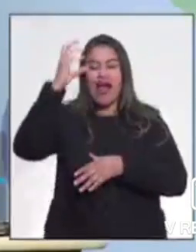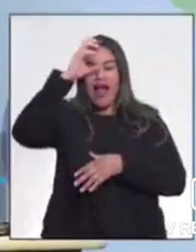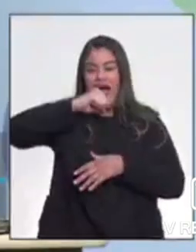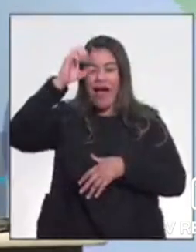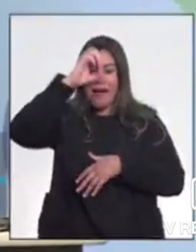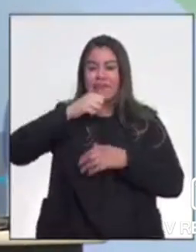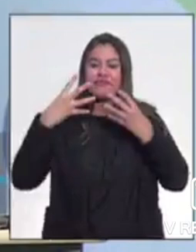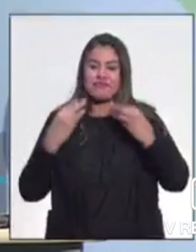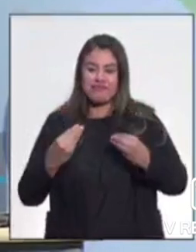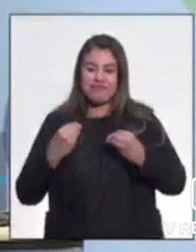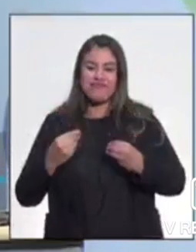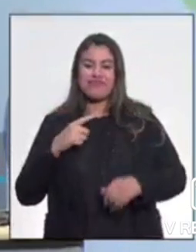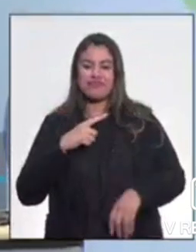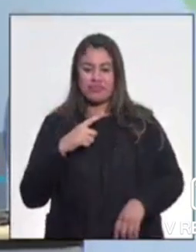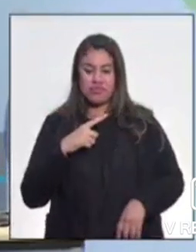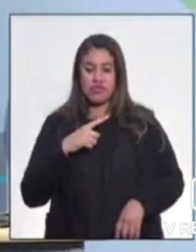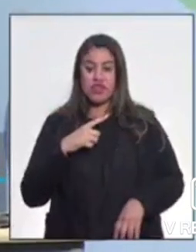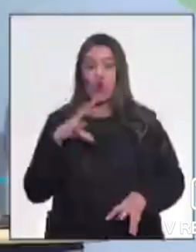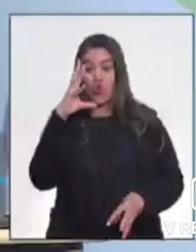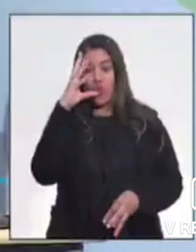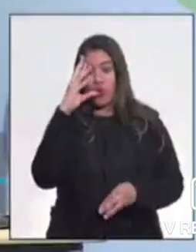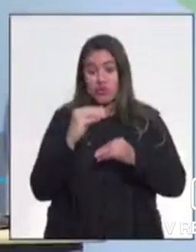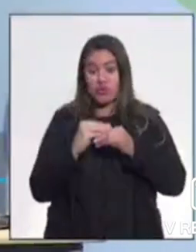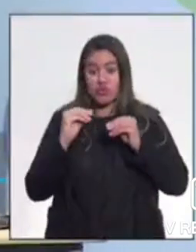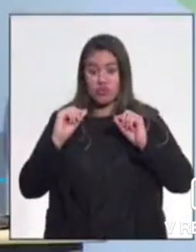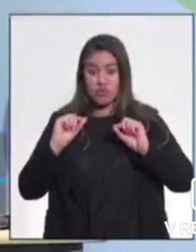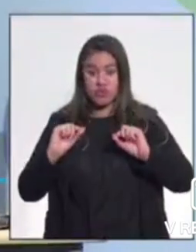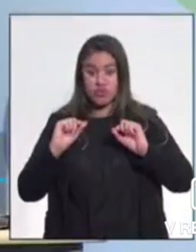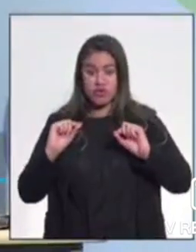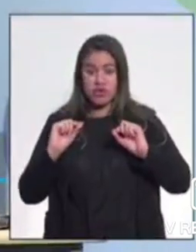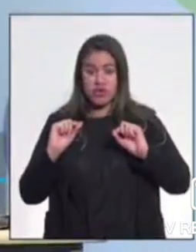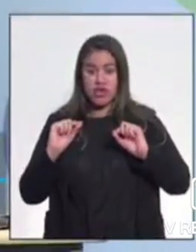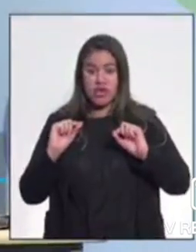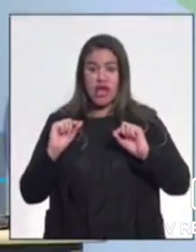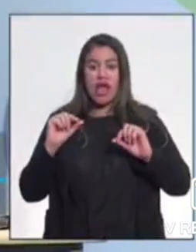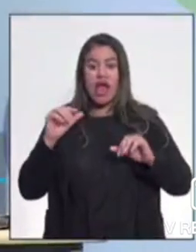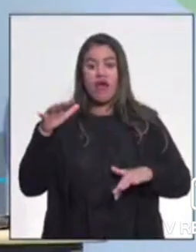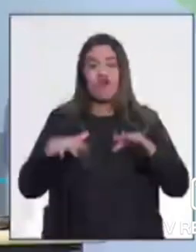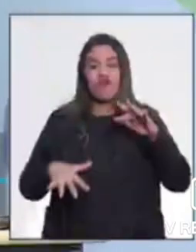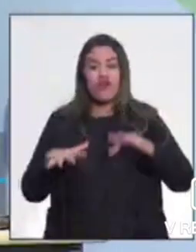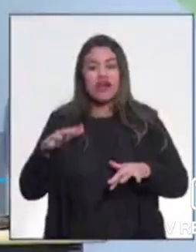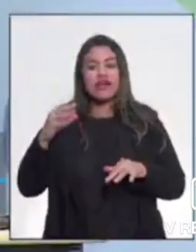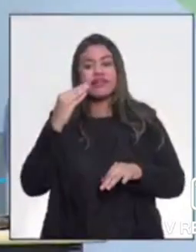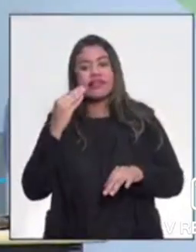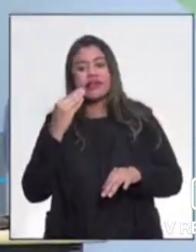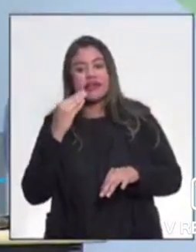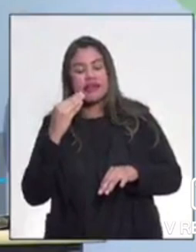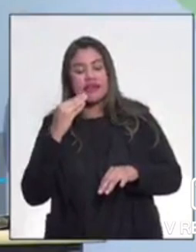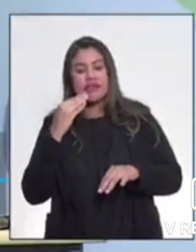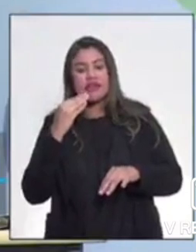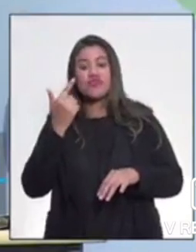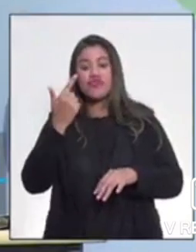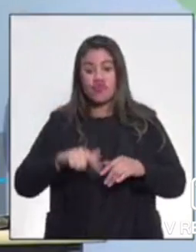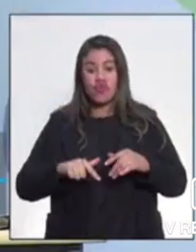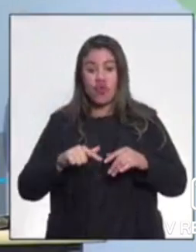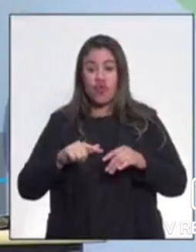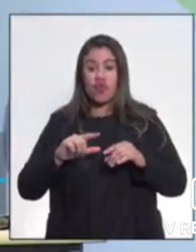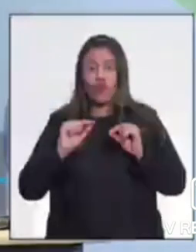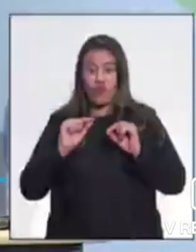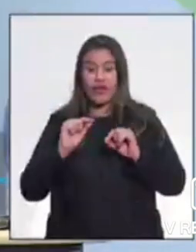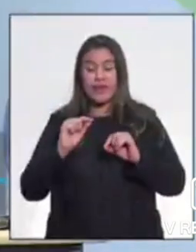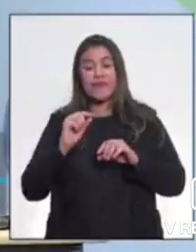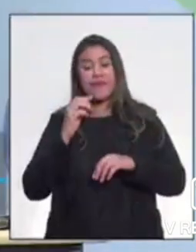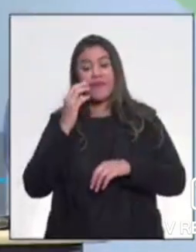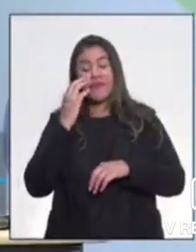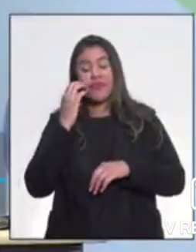bem, um resumo das aulas, a gente tenta, de repente pegar esse apanhado, dar uma olhadinha na próxima, mas tenta fazer aquele